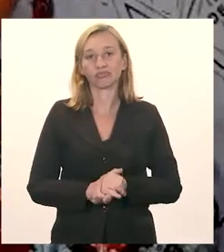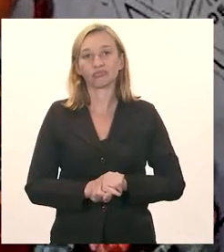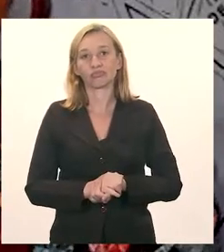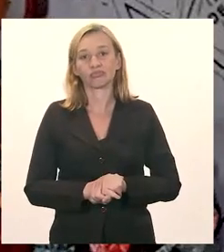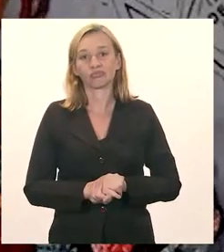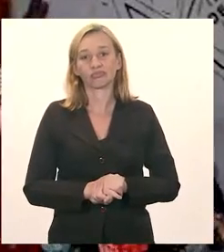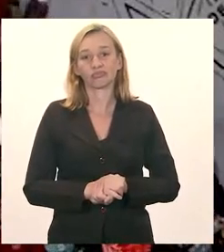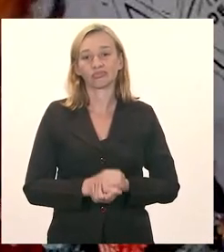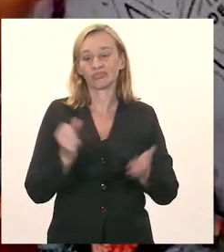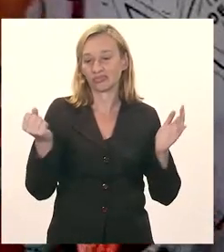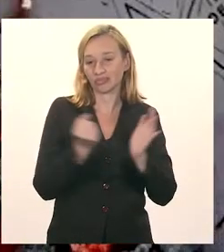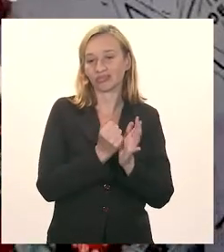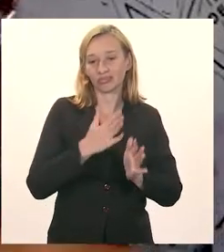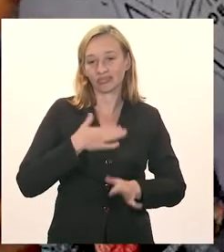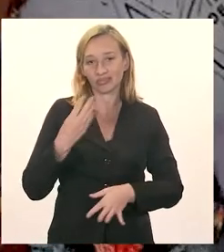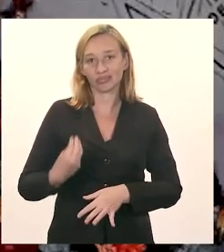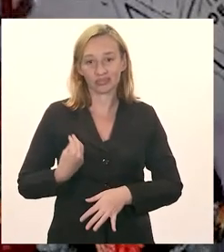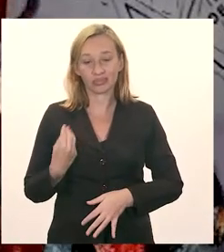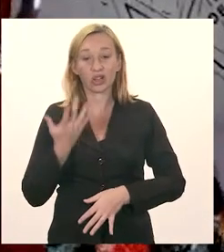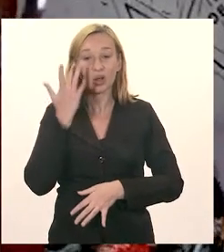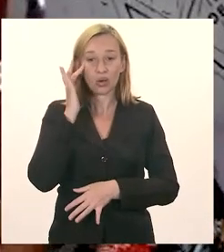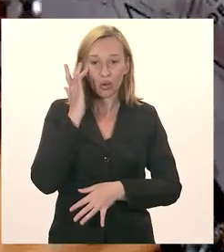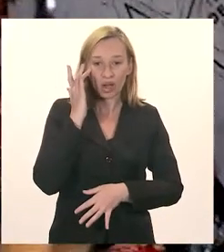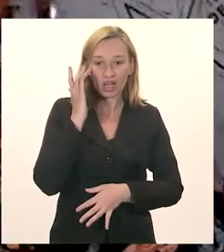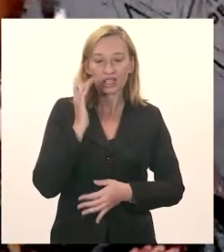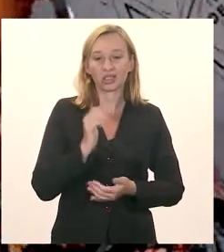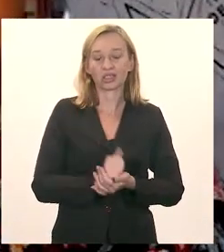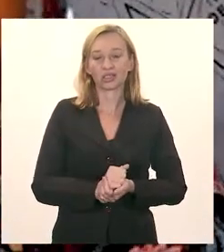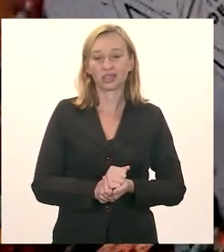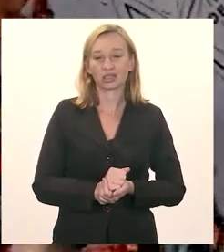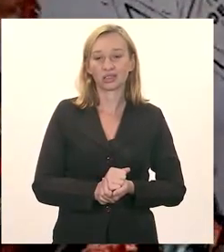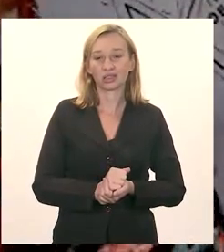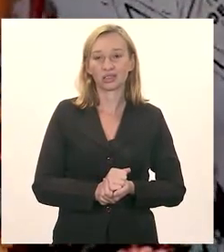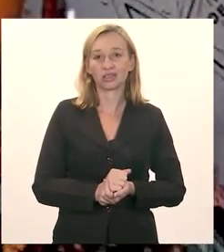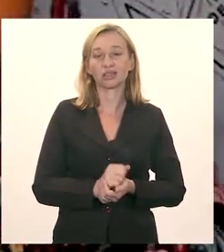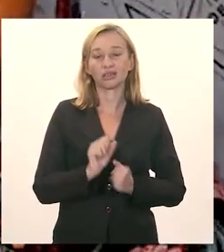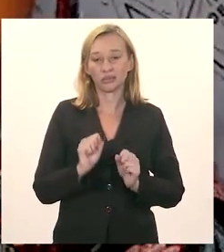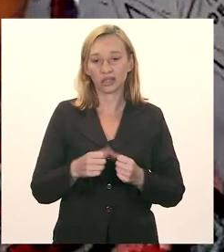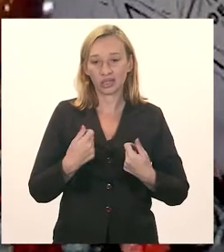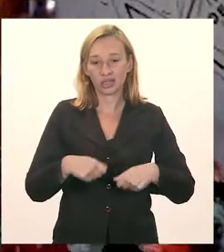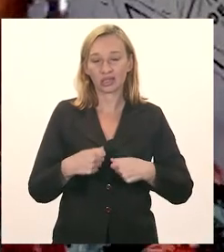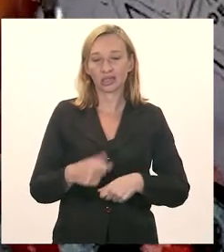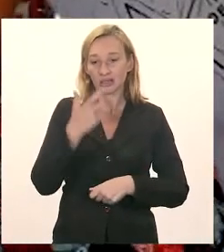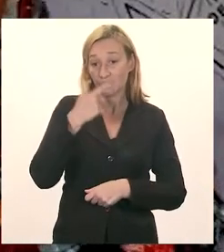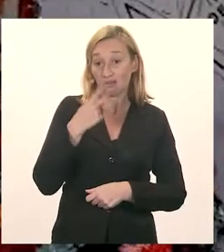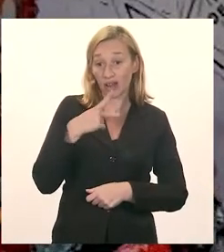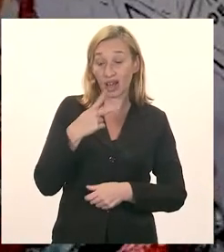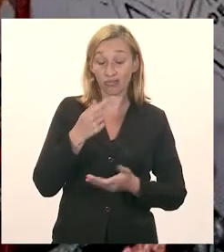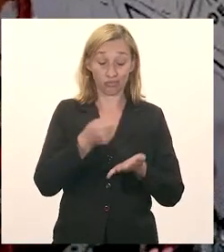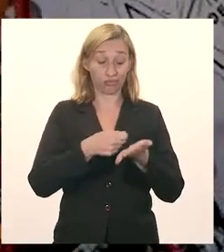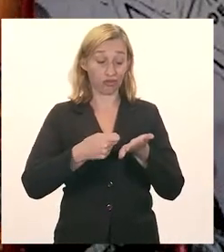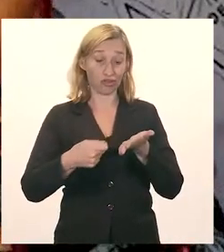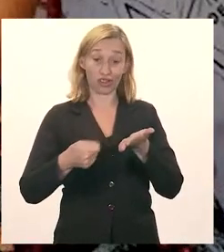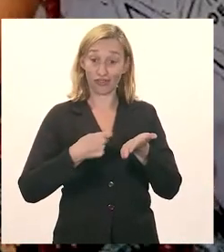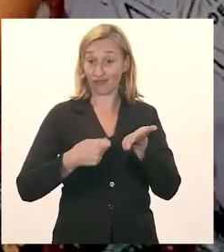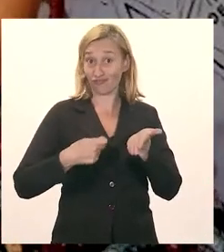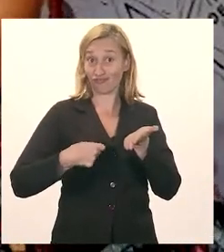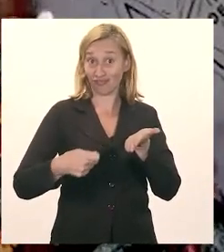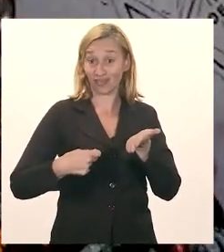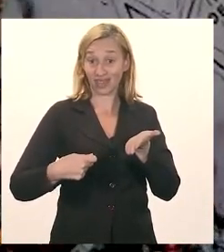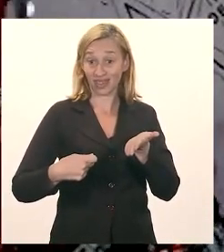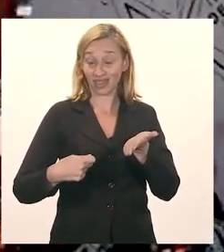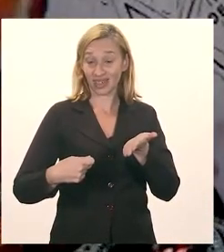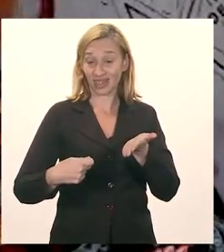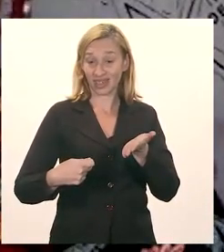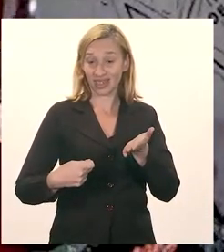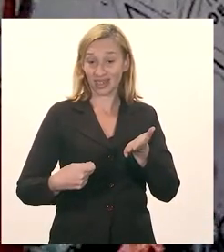assunto que marcou, ou que eu acho que está na atualidade, que deve ser falado, aí eu começo a escrever.